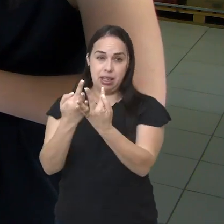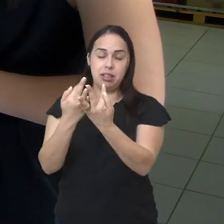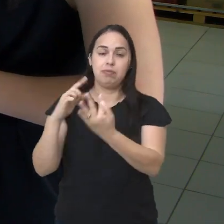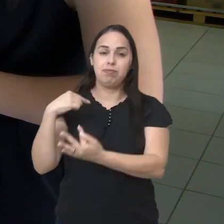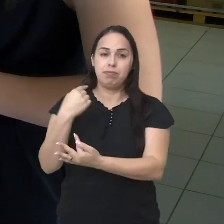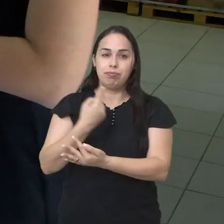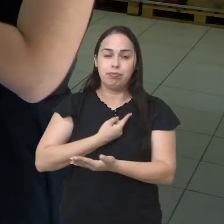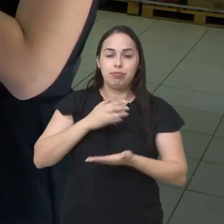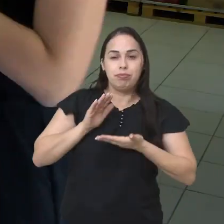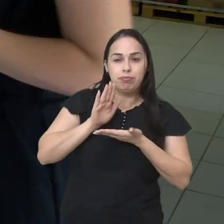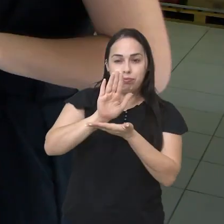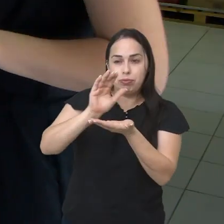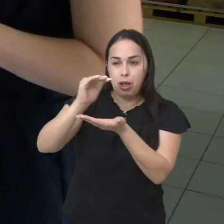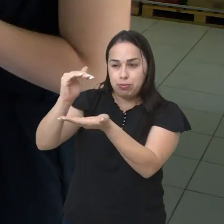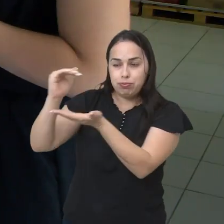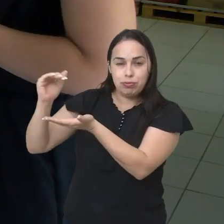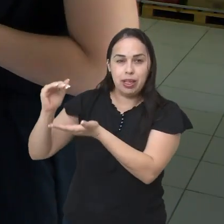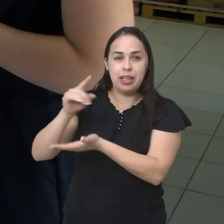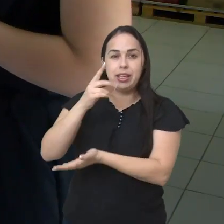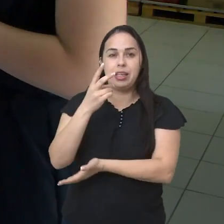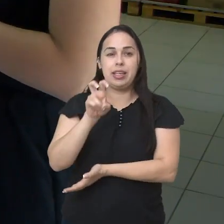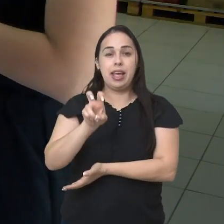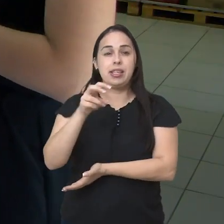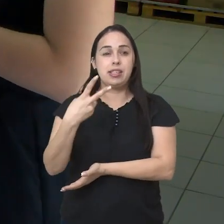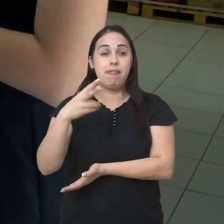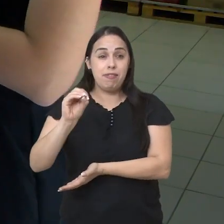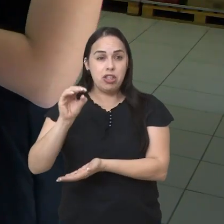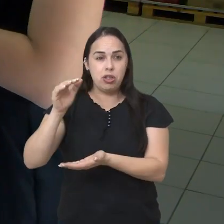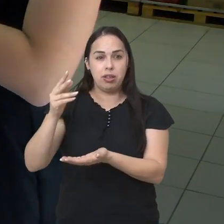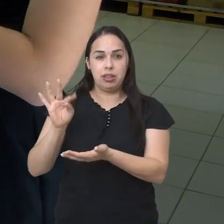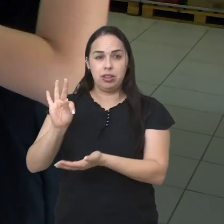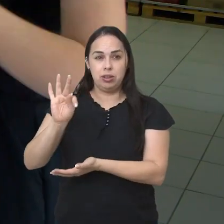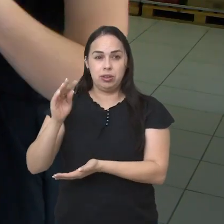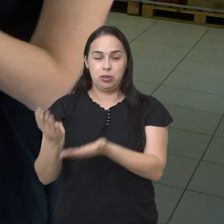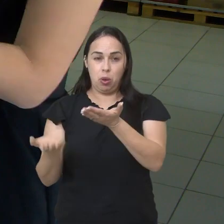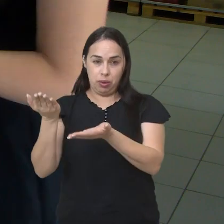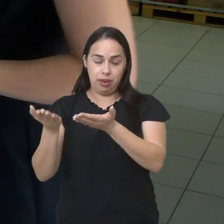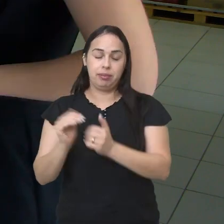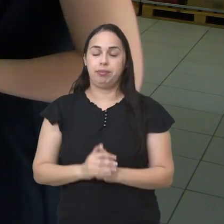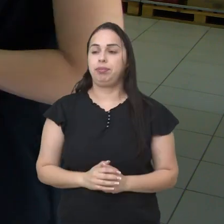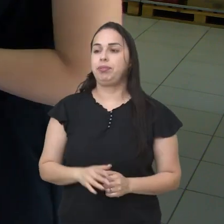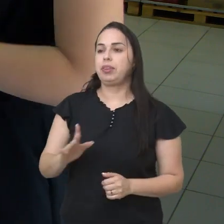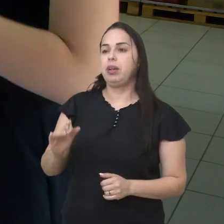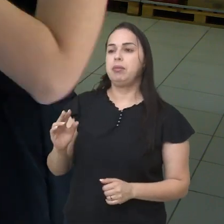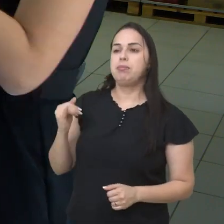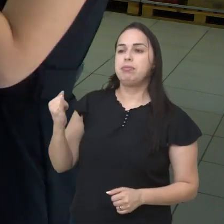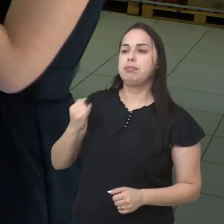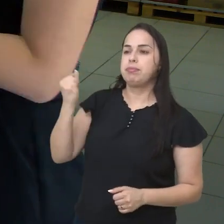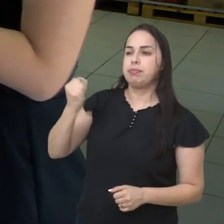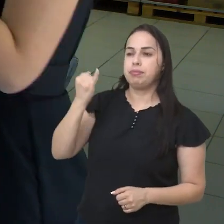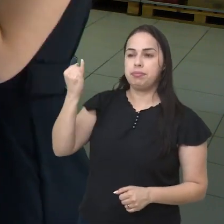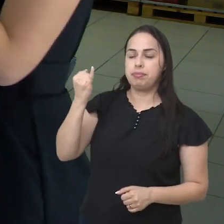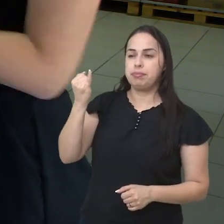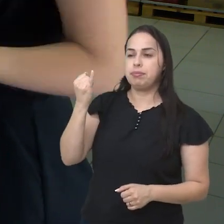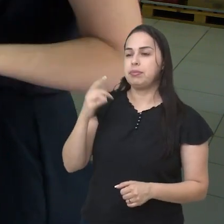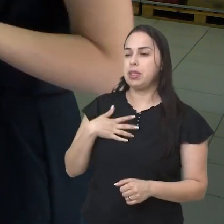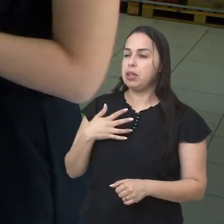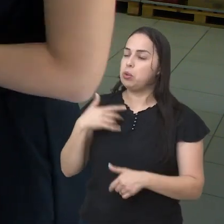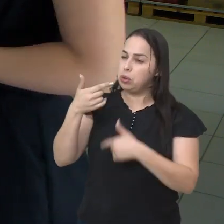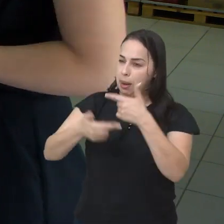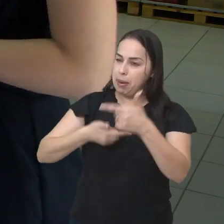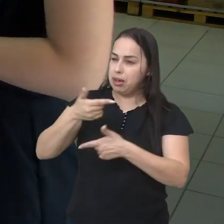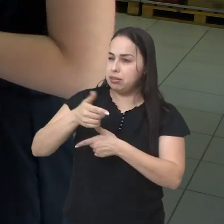por ano aqui. E, seu Manuel, é importante reforçar o trabalho de vocês, né, e de tantas outras